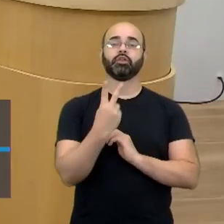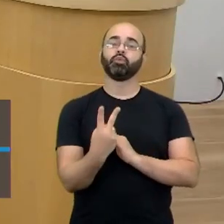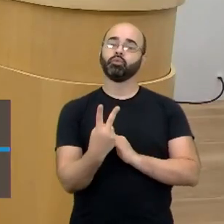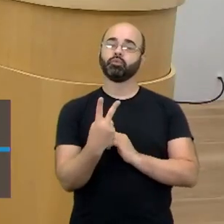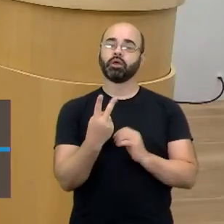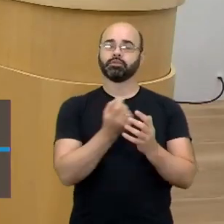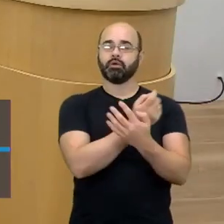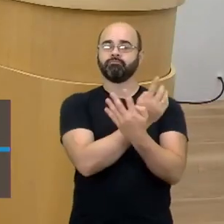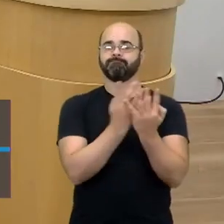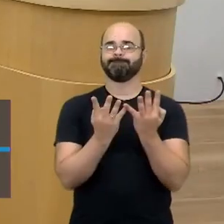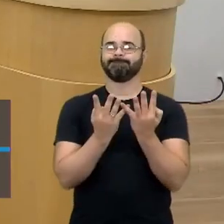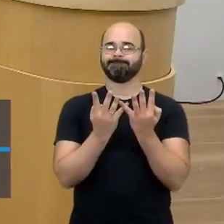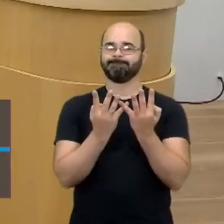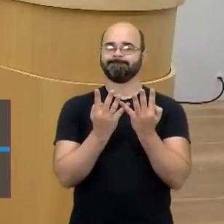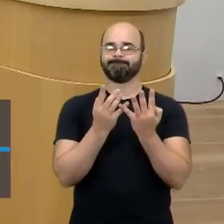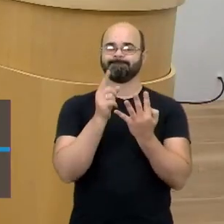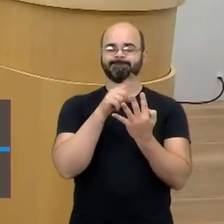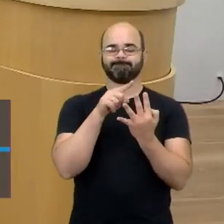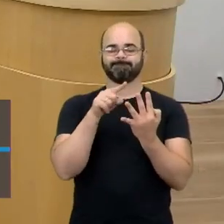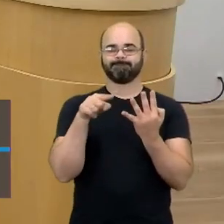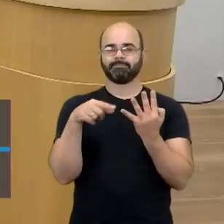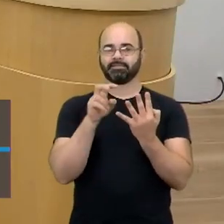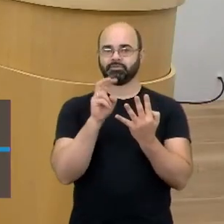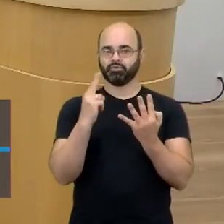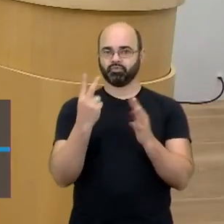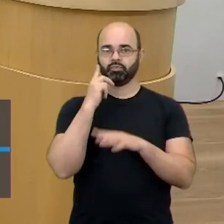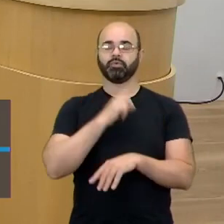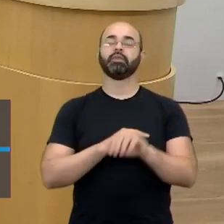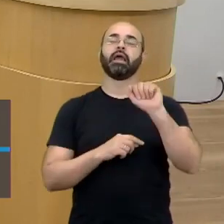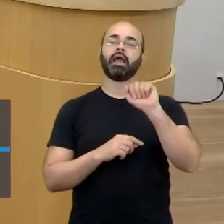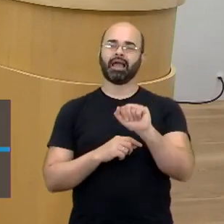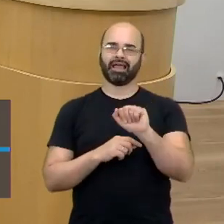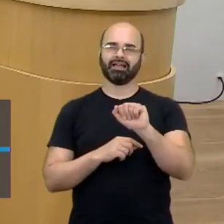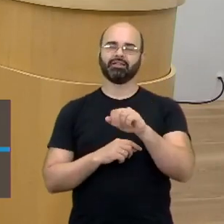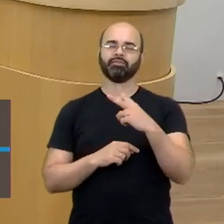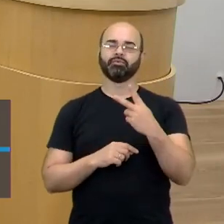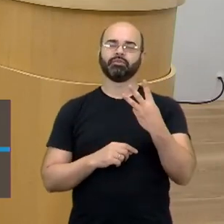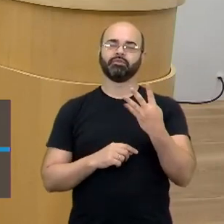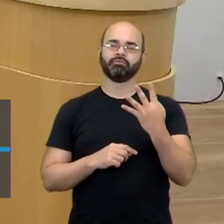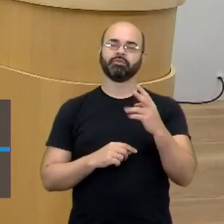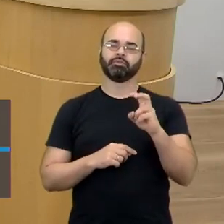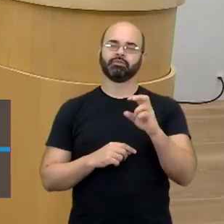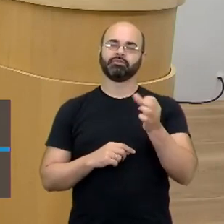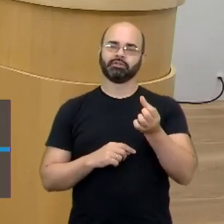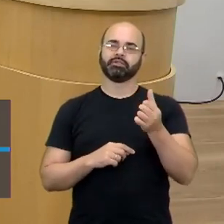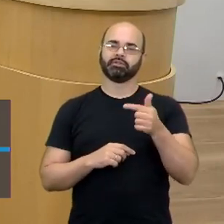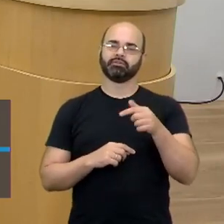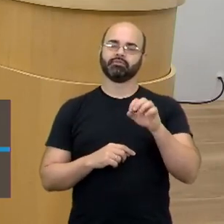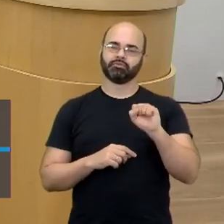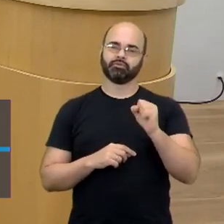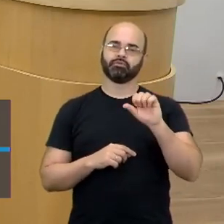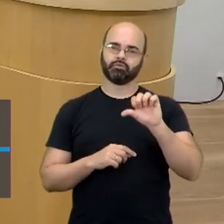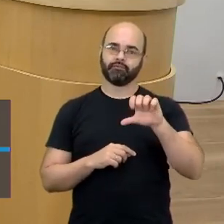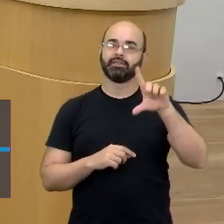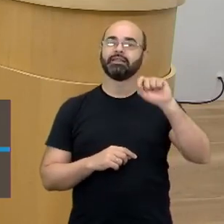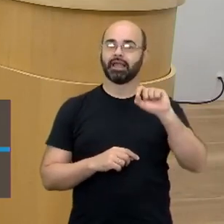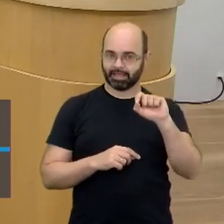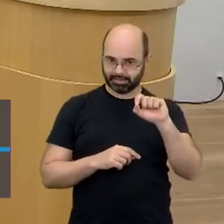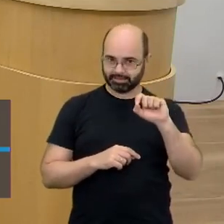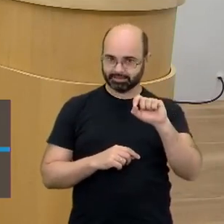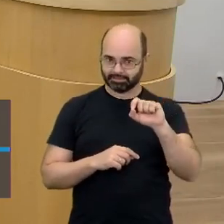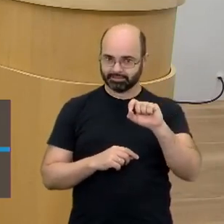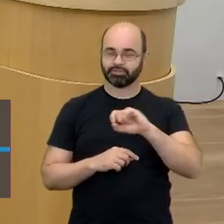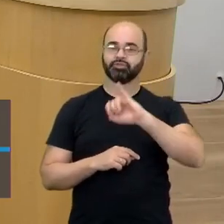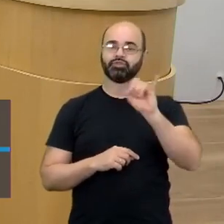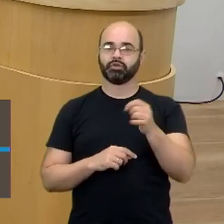É, porque o que acontece? Ele tem o As, 2, 3, 4, 5, 6, 7, 8, 9, 10, são 10 cartas. Ok.